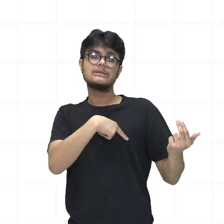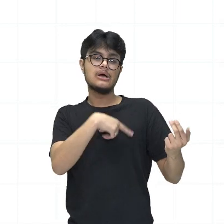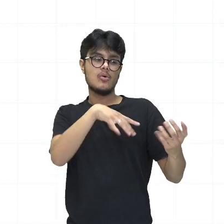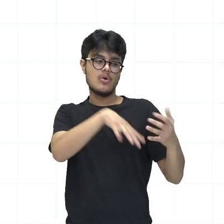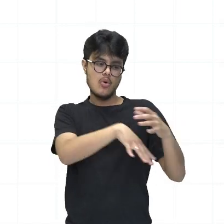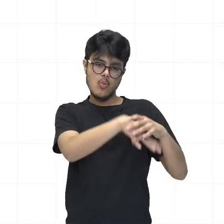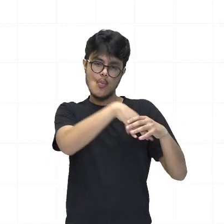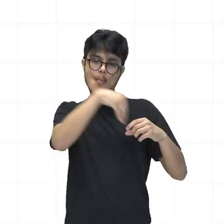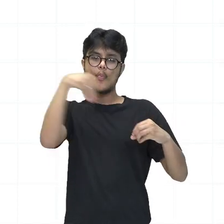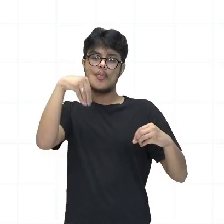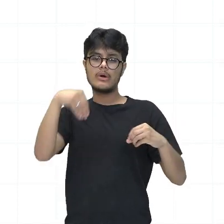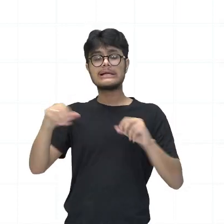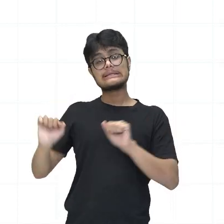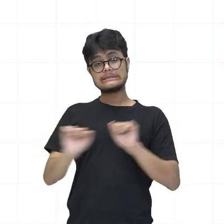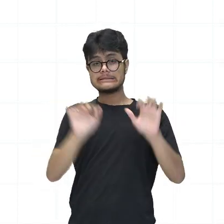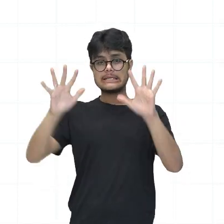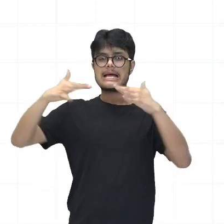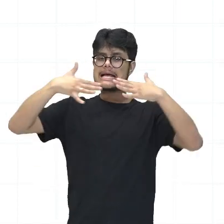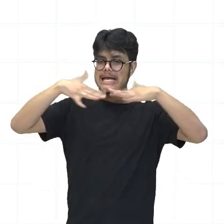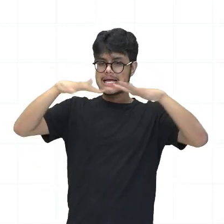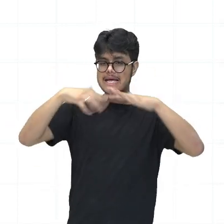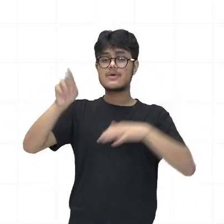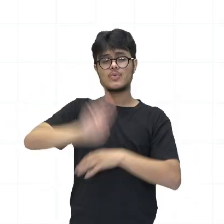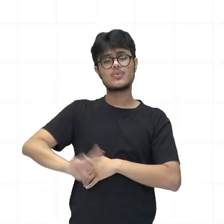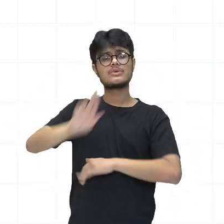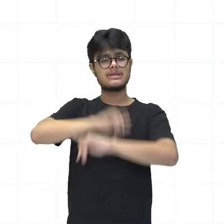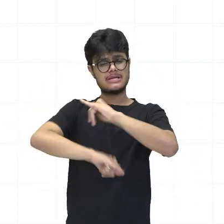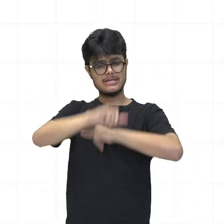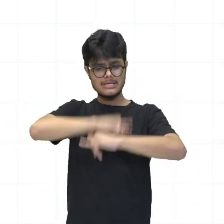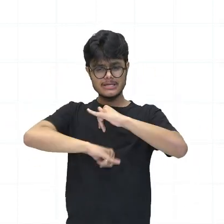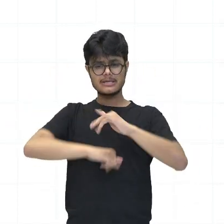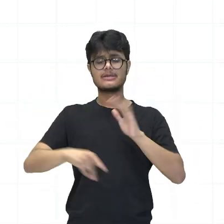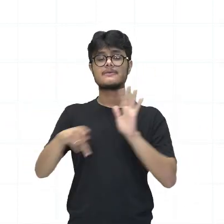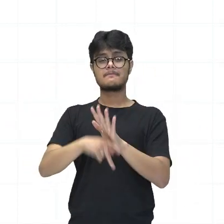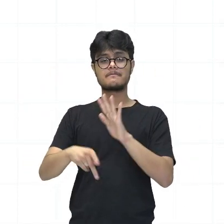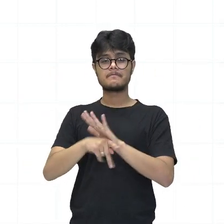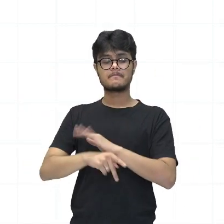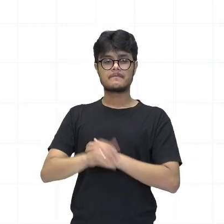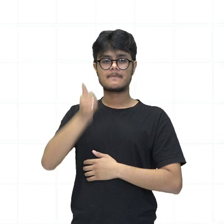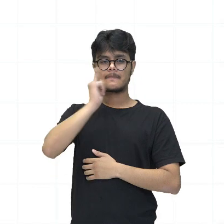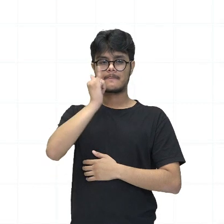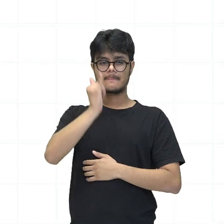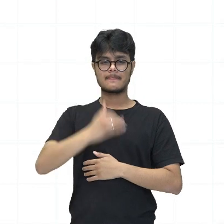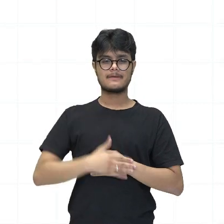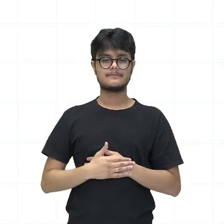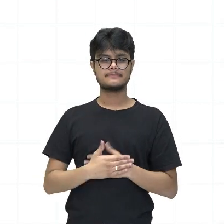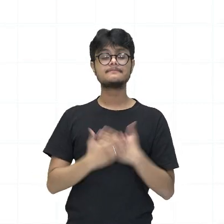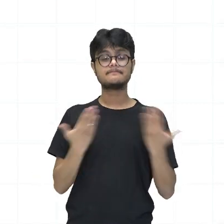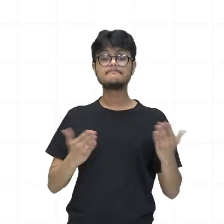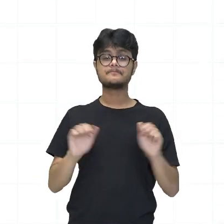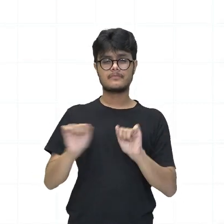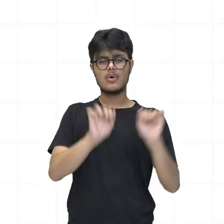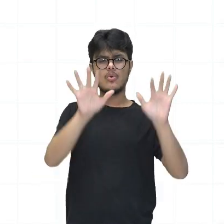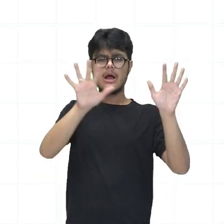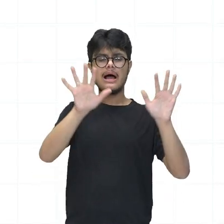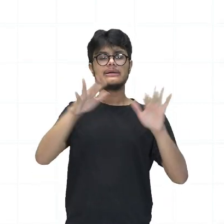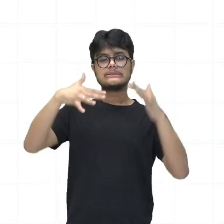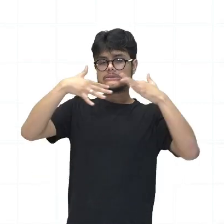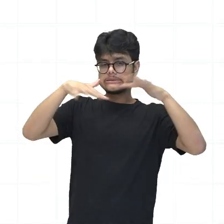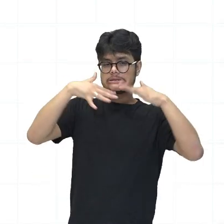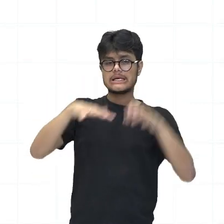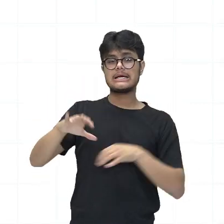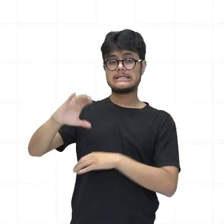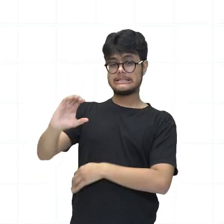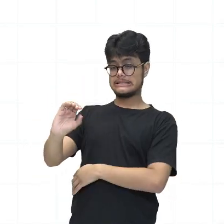simultaneamente, utilizado também como fonte de energia, né? Então, o gás natural é uma fonte